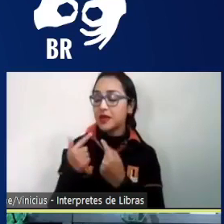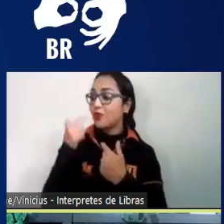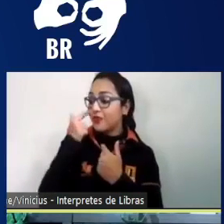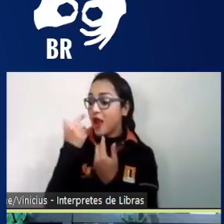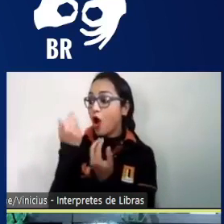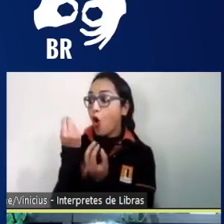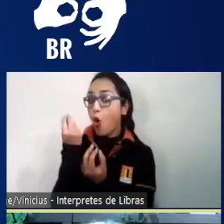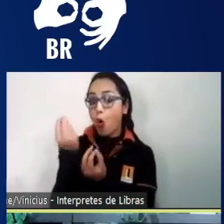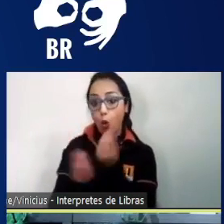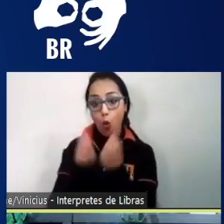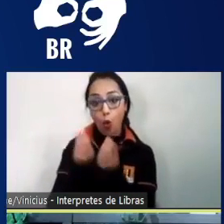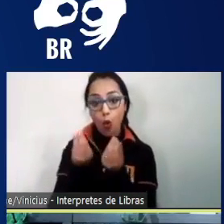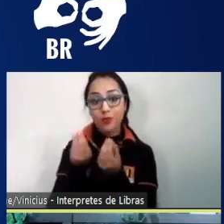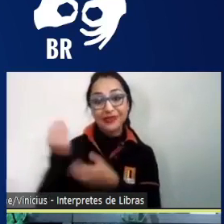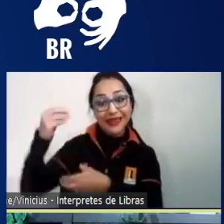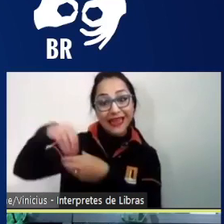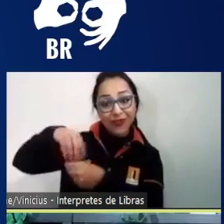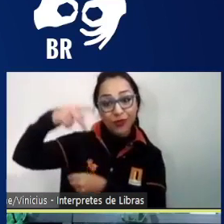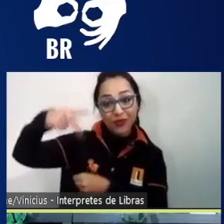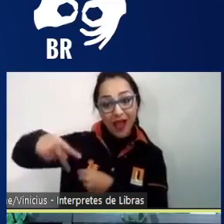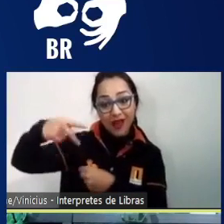processo de interação,